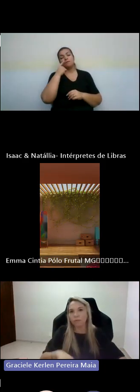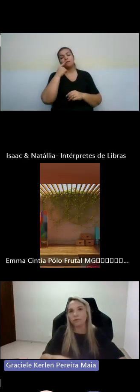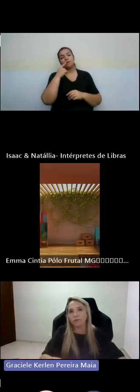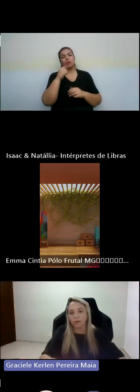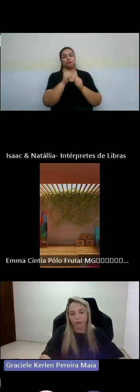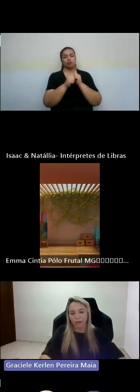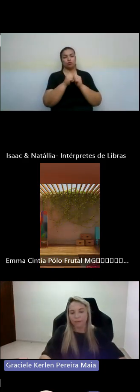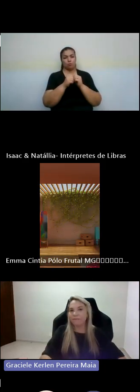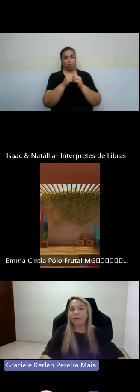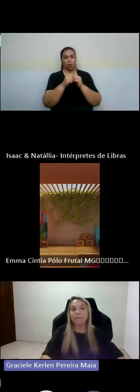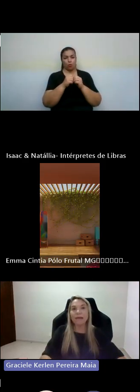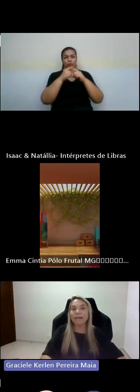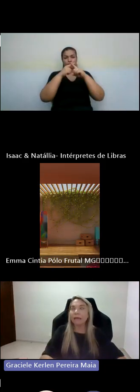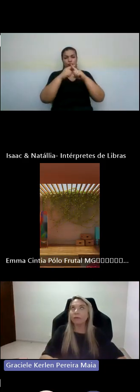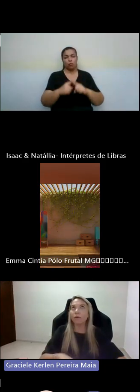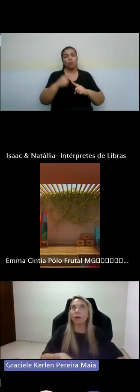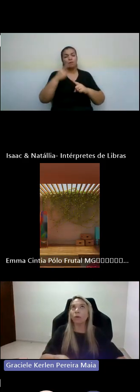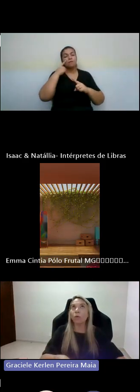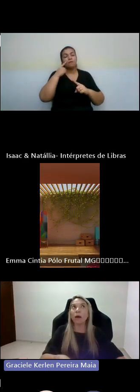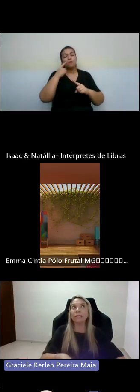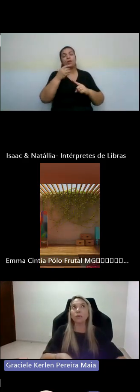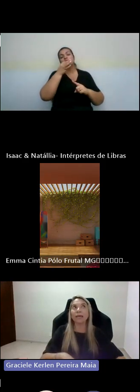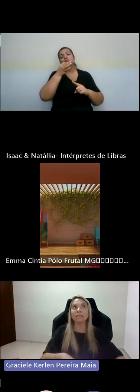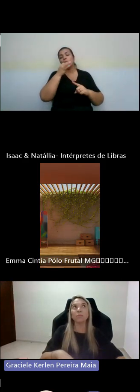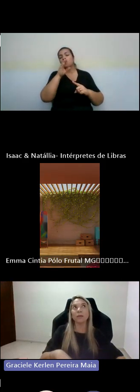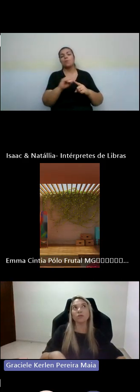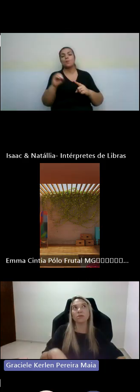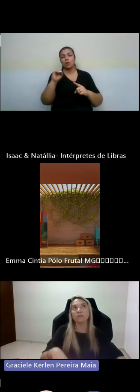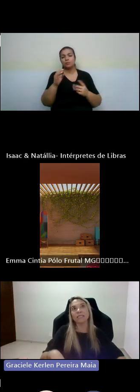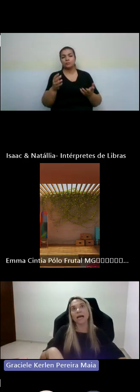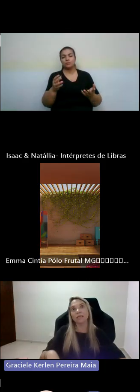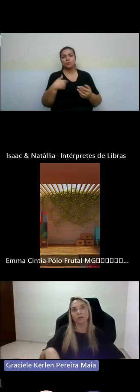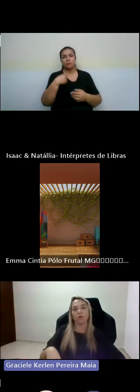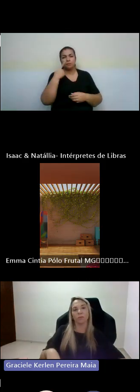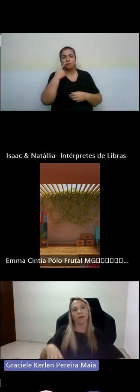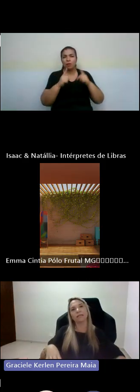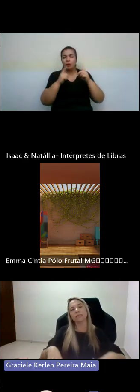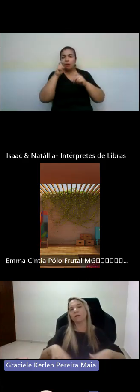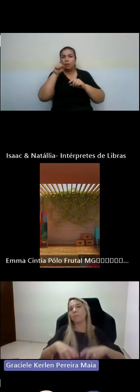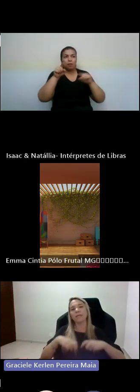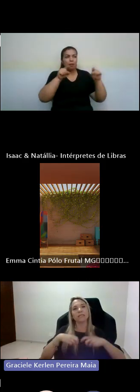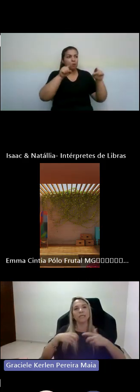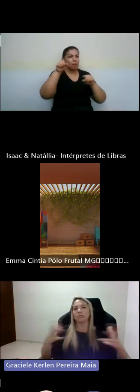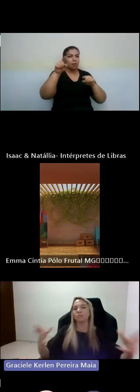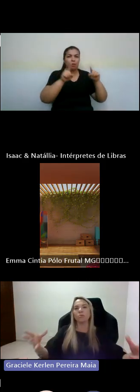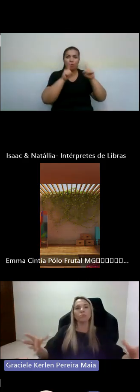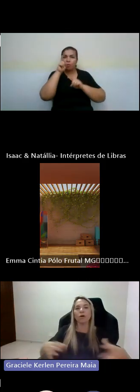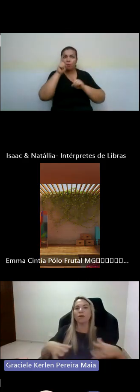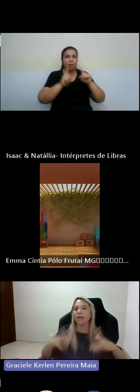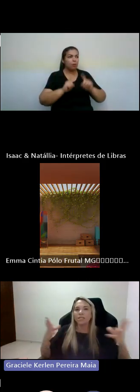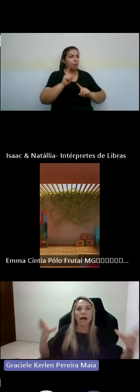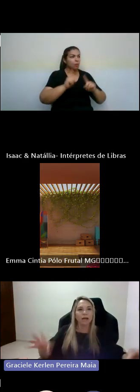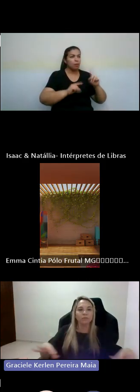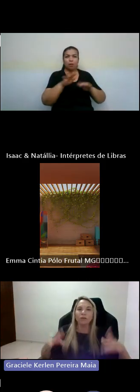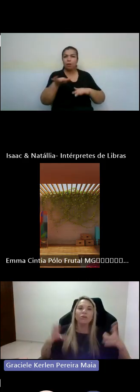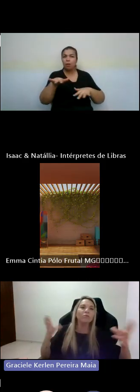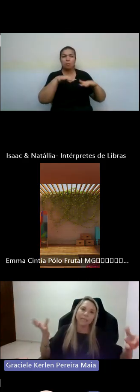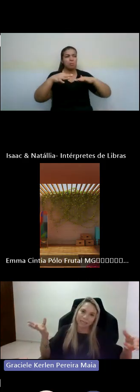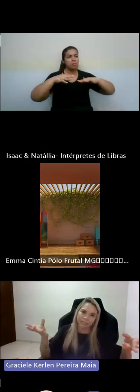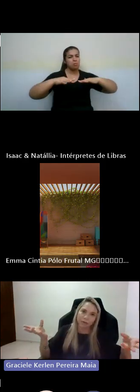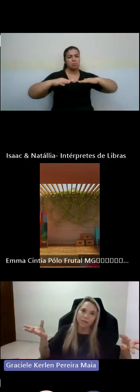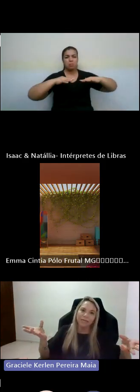tirando o áudio. Você vai ver ali o quanto que as expressões faciais e corporais estão presentes em todo e qualquer diálogo